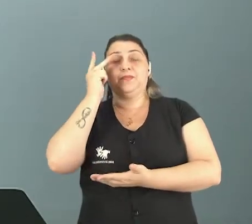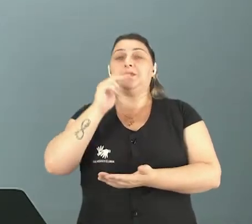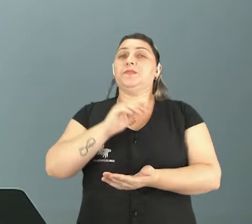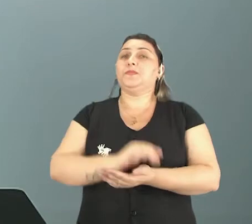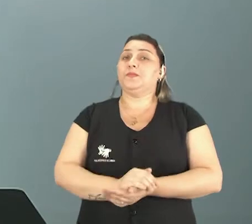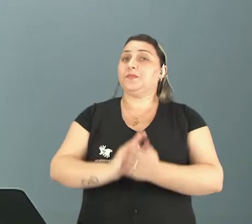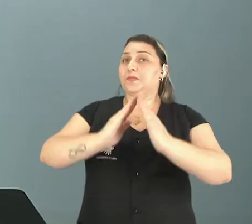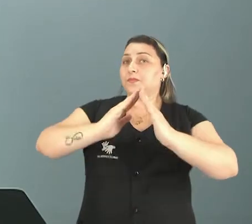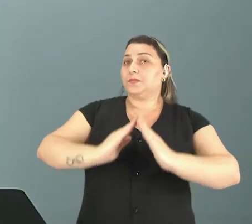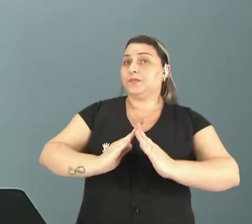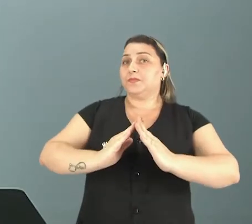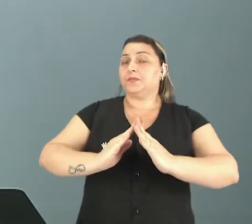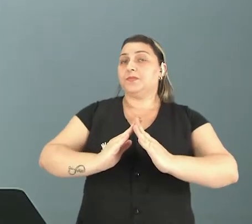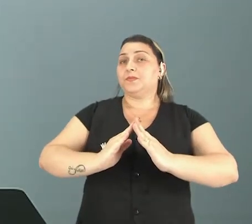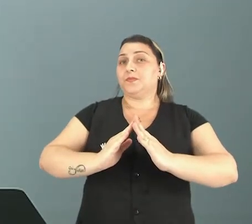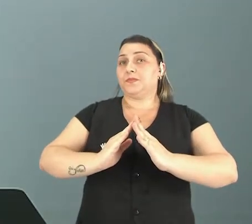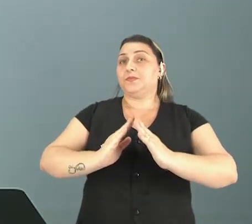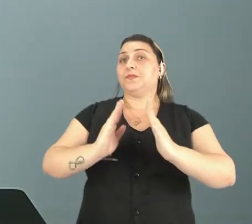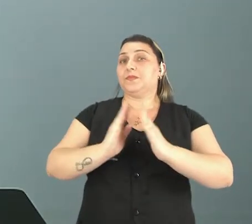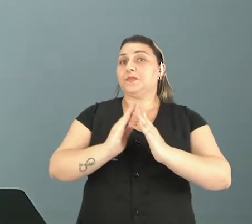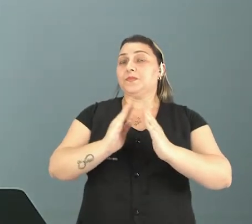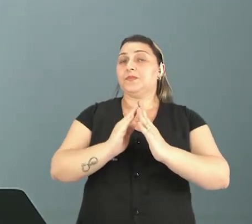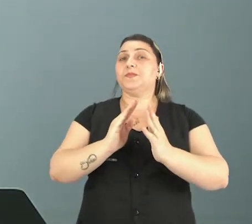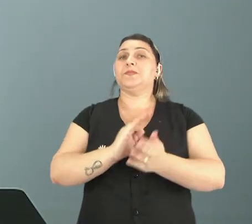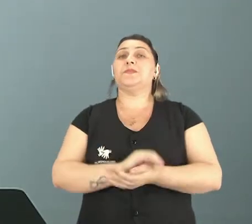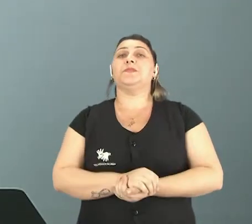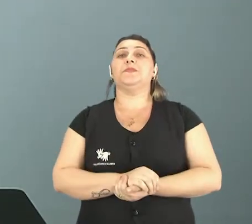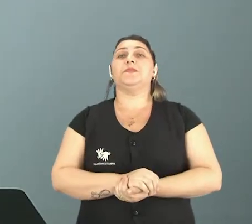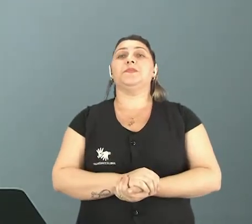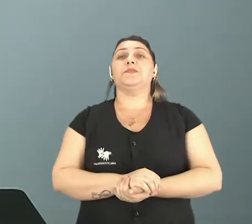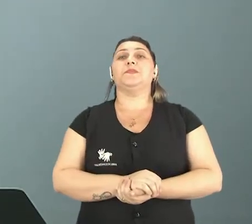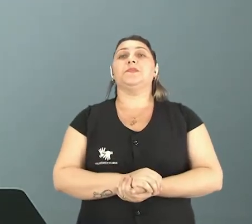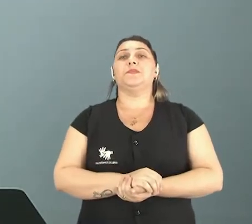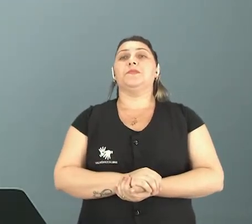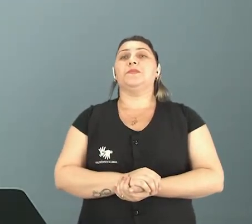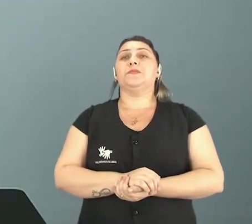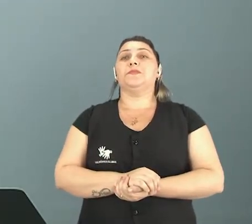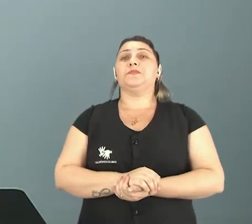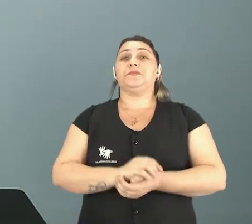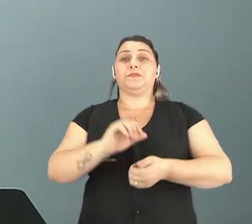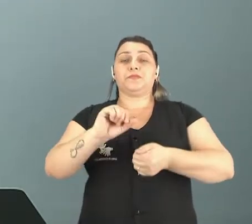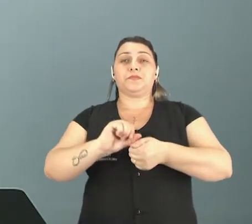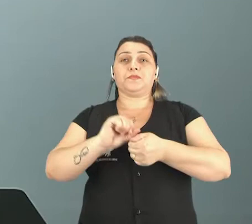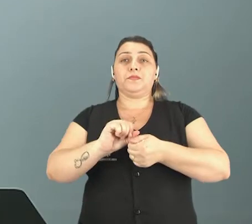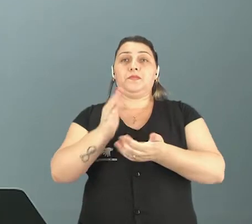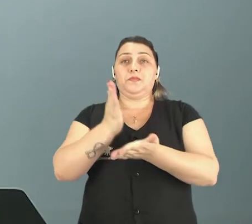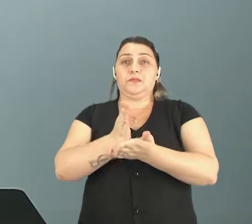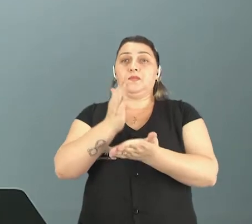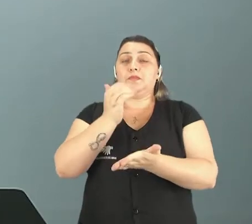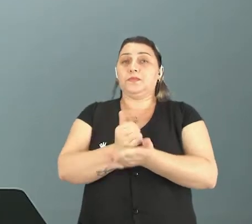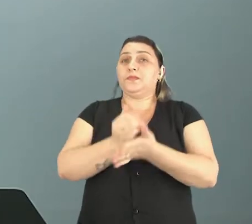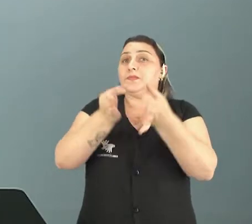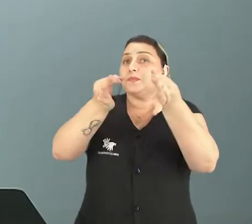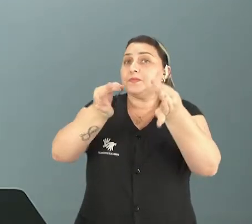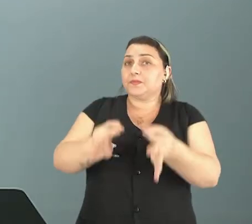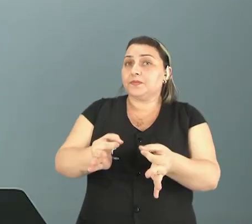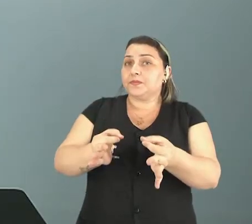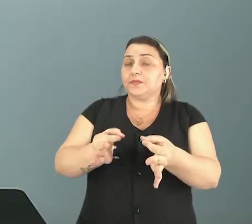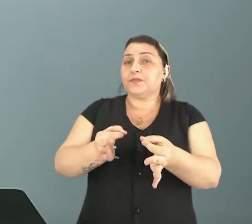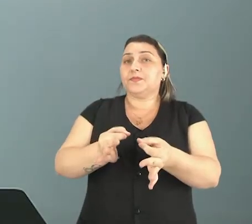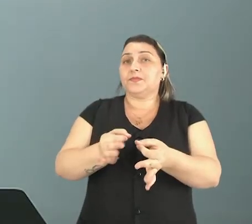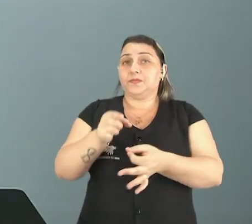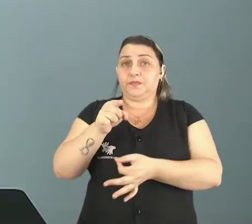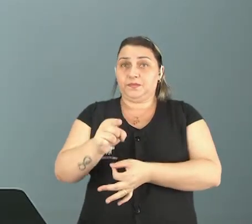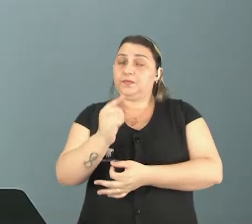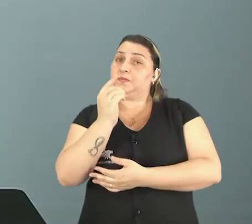pessoas que moram na casa, com seus familiares, né? Vamos fazer uma divisão certinha.